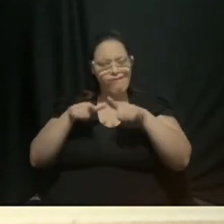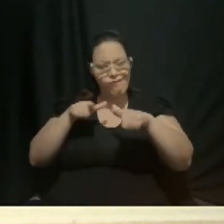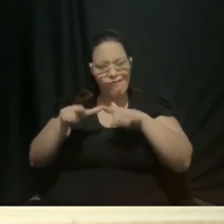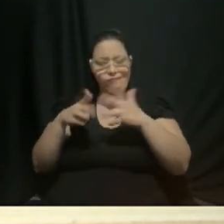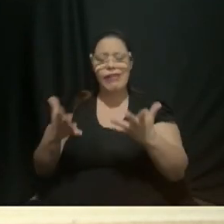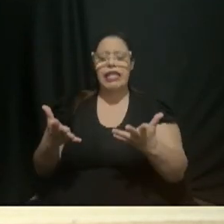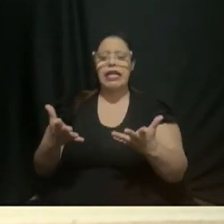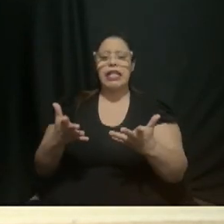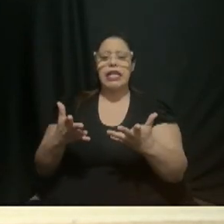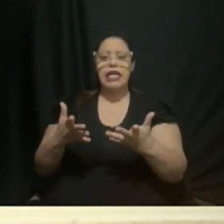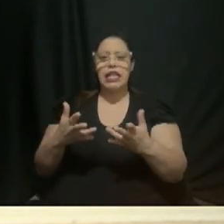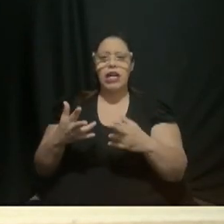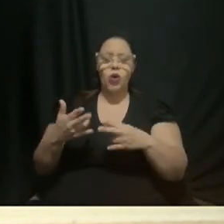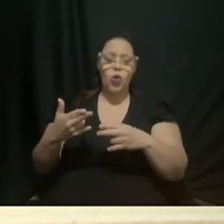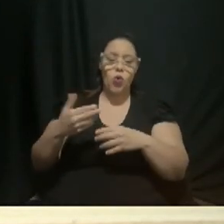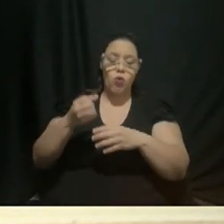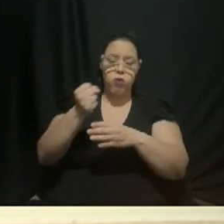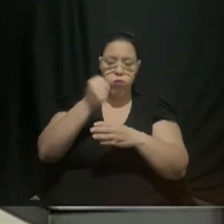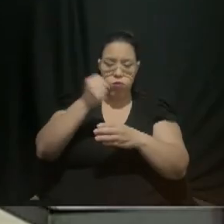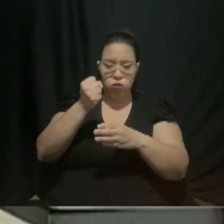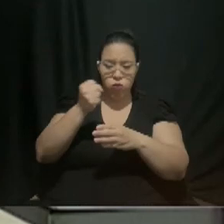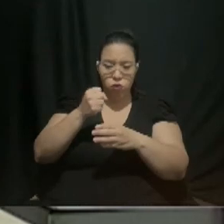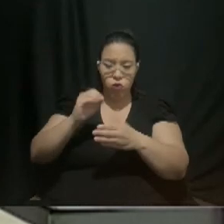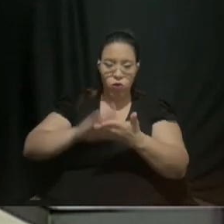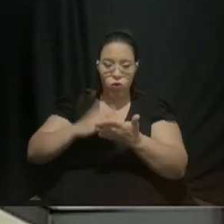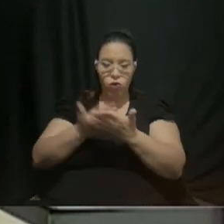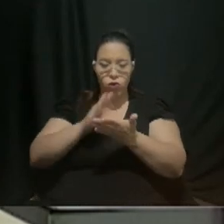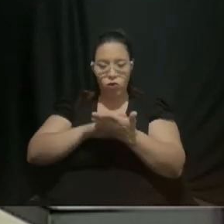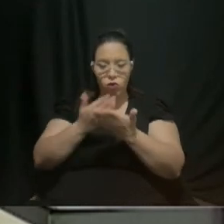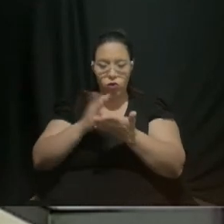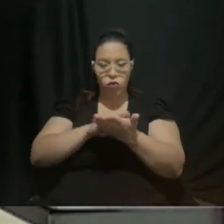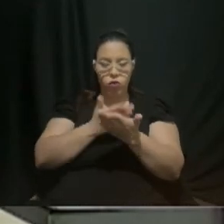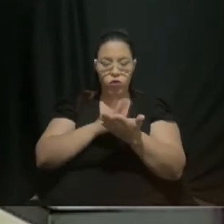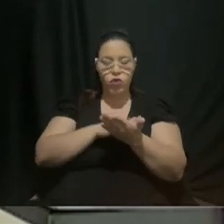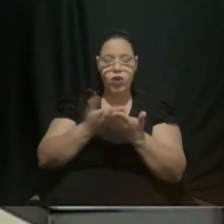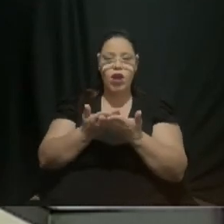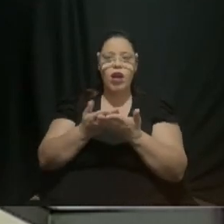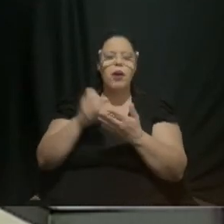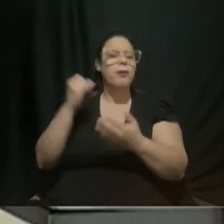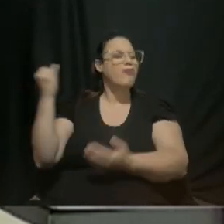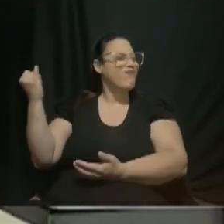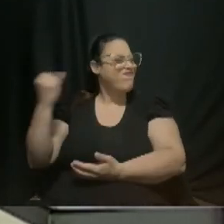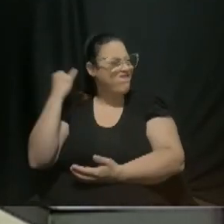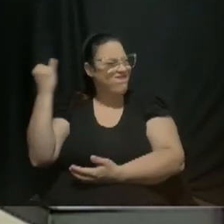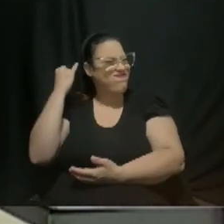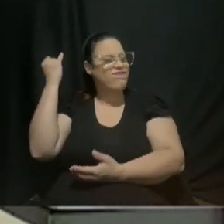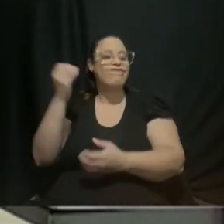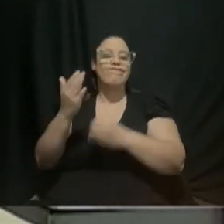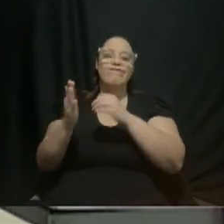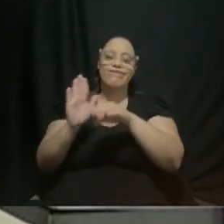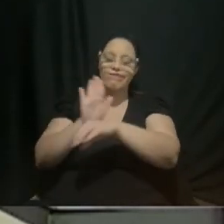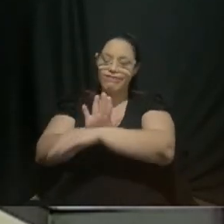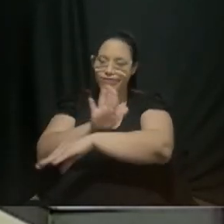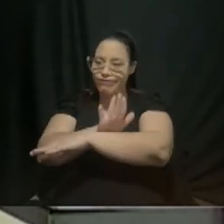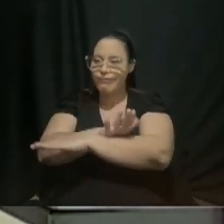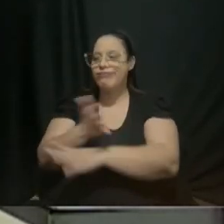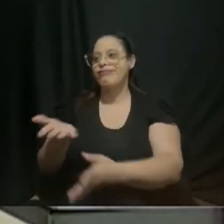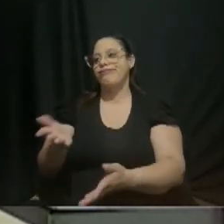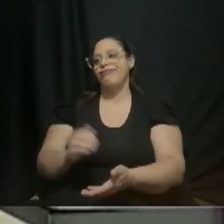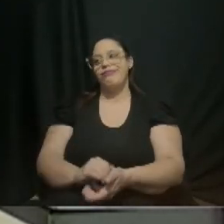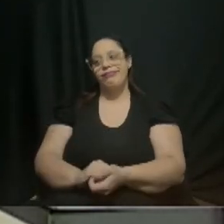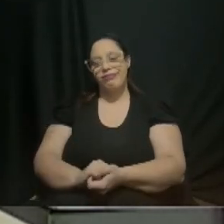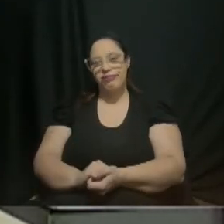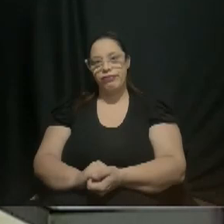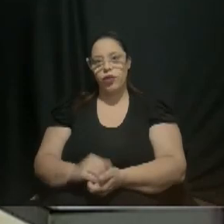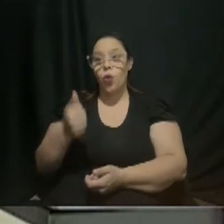já tem uma pessoa ali que vai empanar para você. Aí, então, é muito importante a função, né? Porque tá vendo? sempre ali te auxiliando, né? Exatamente. Se fosse uma pessoa fazer tudo, não